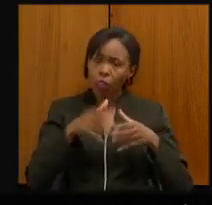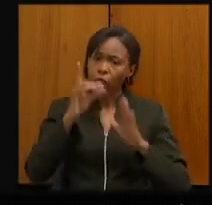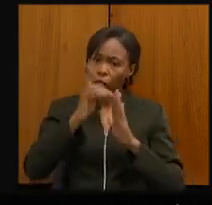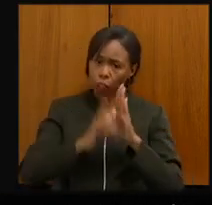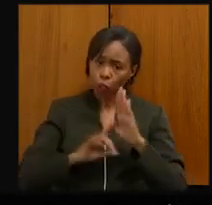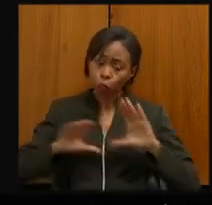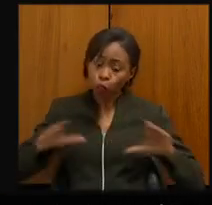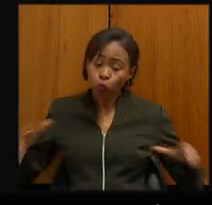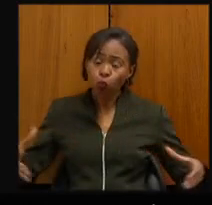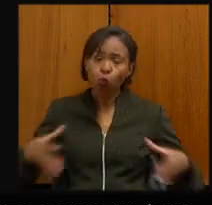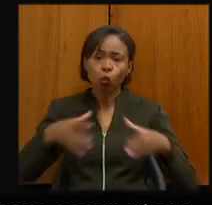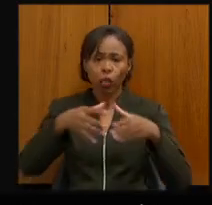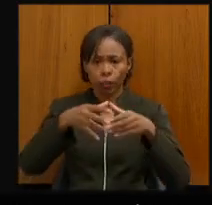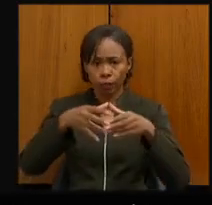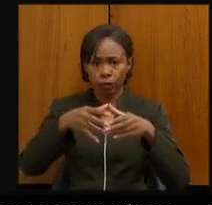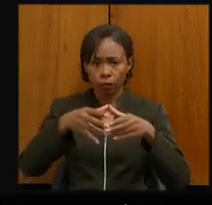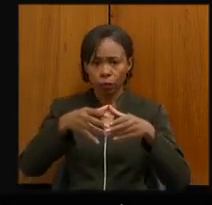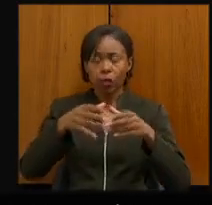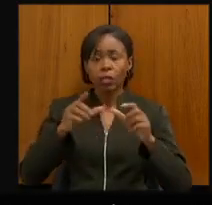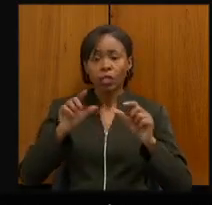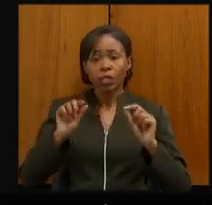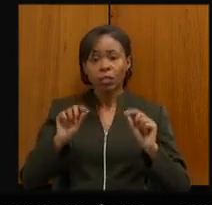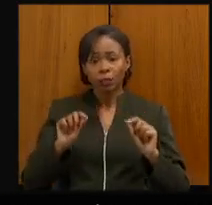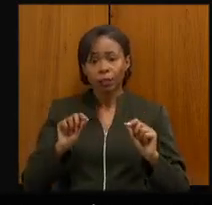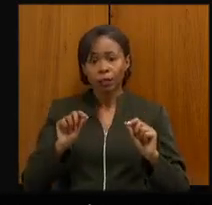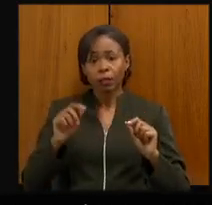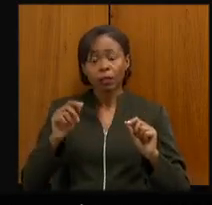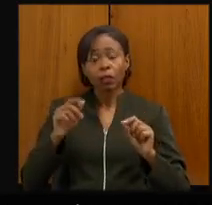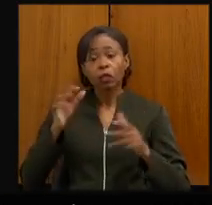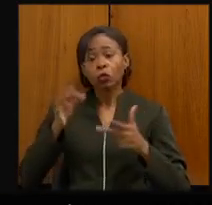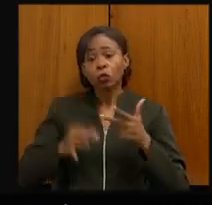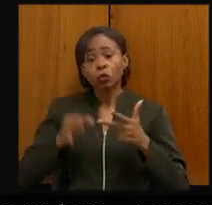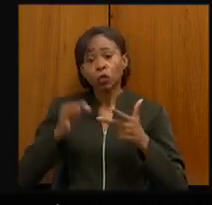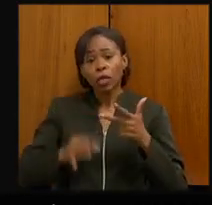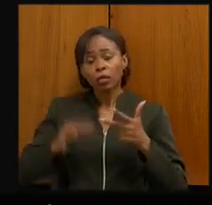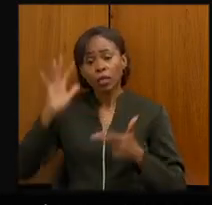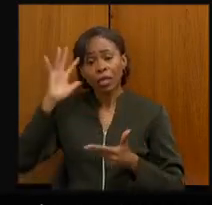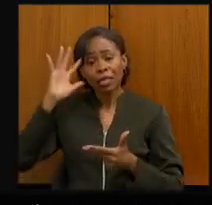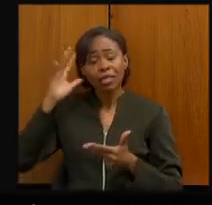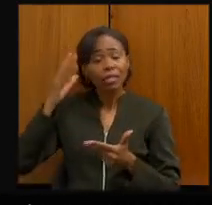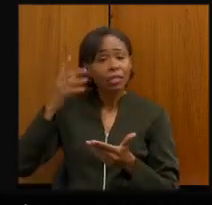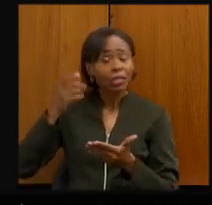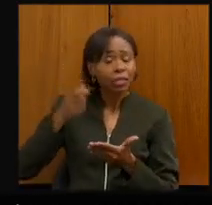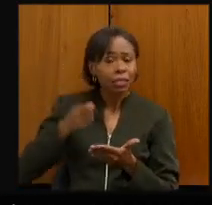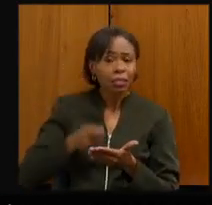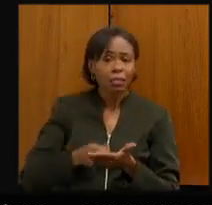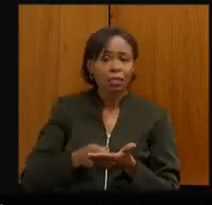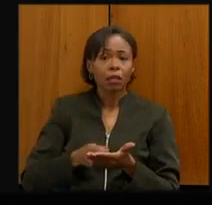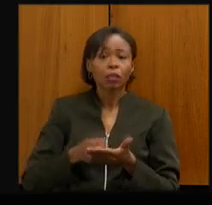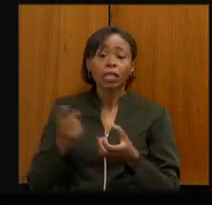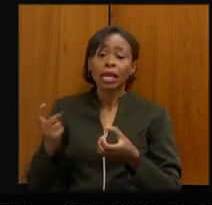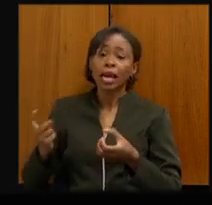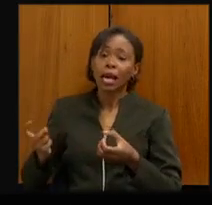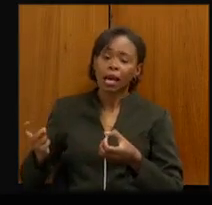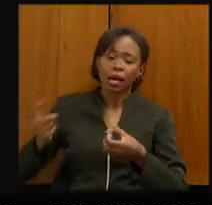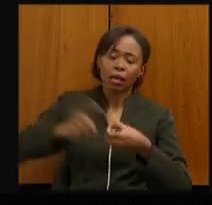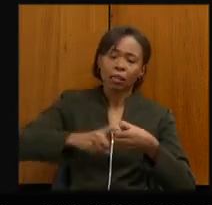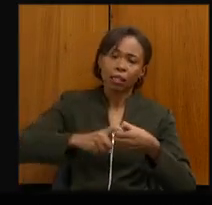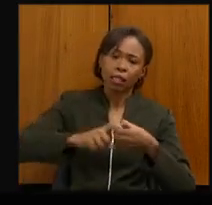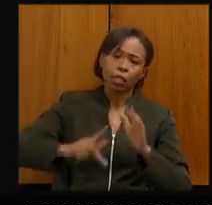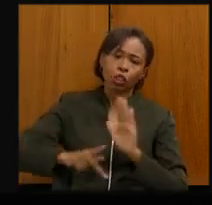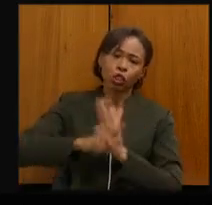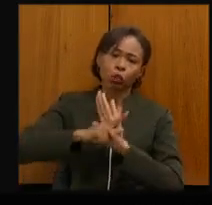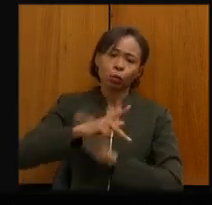Na avaliação das suas decisões dependem de reintegração de posse